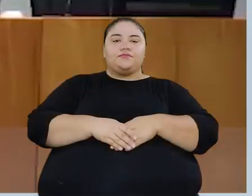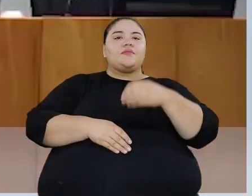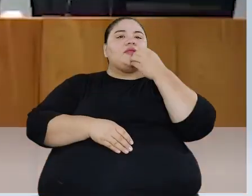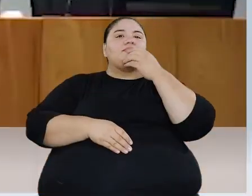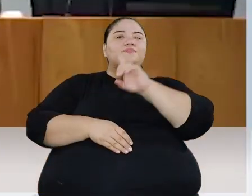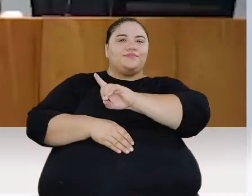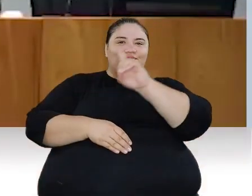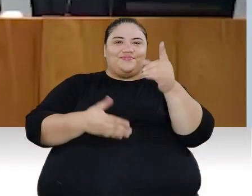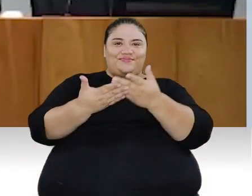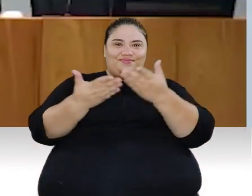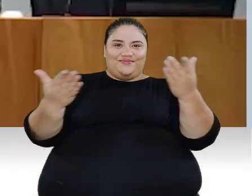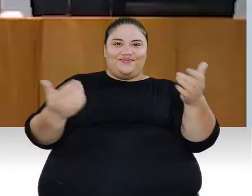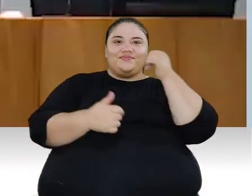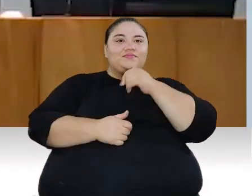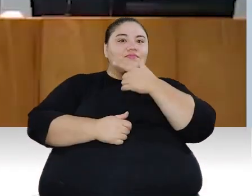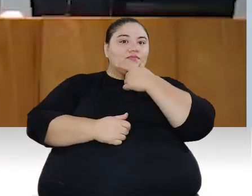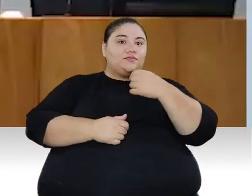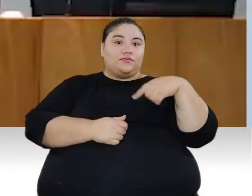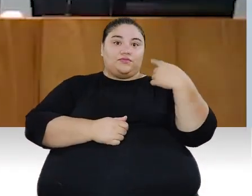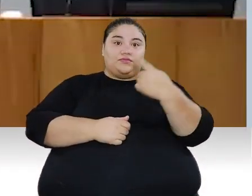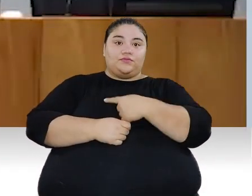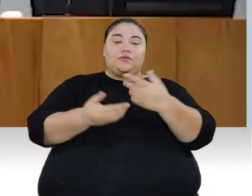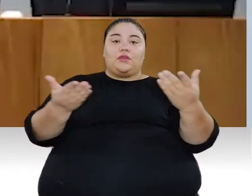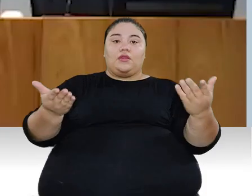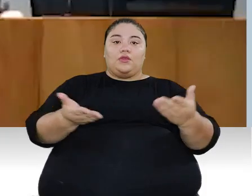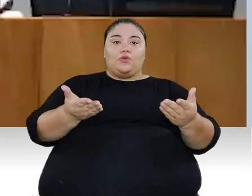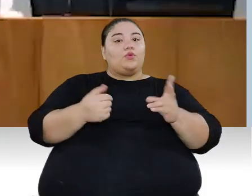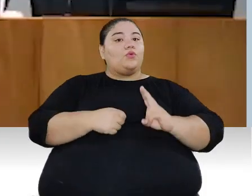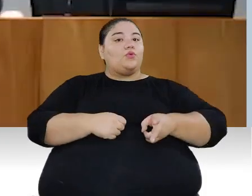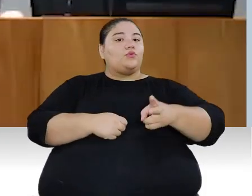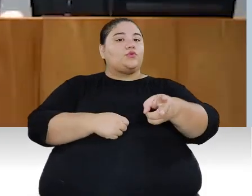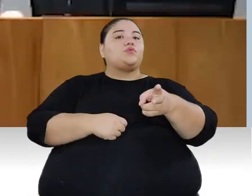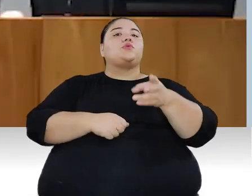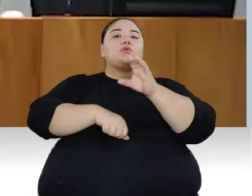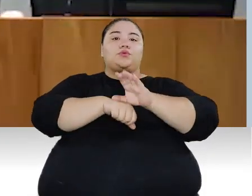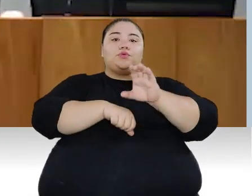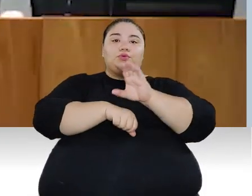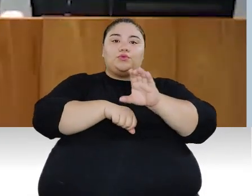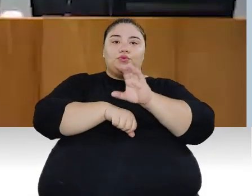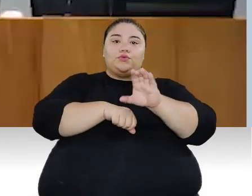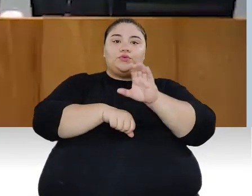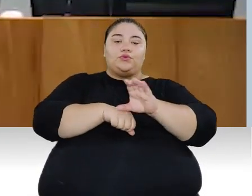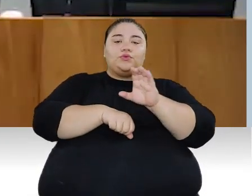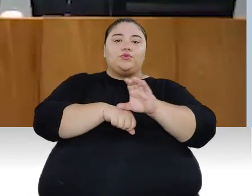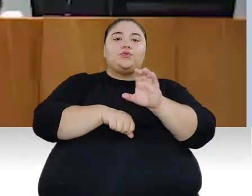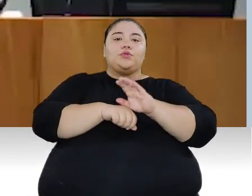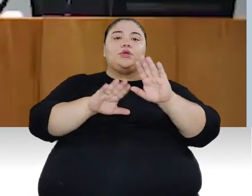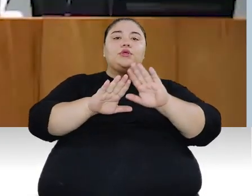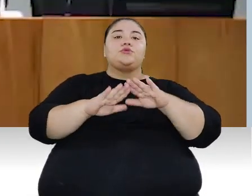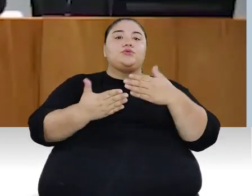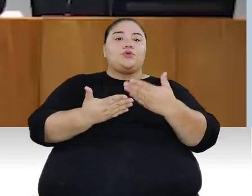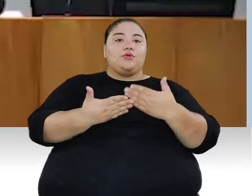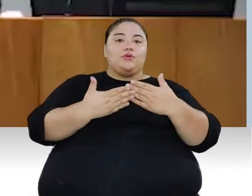Bom dia a todas e a todos. Nós vamos dar continuidade ao curso que a Escola